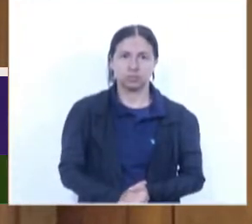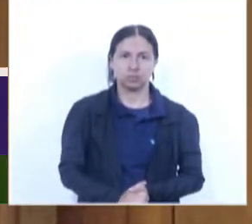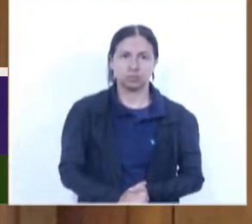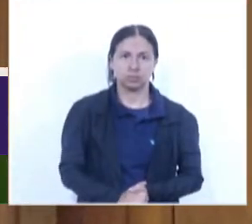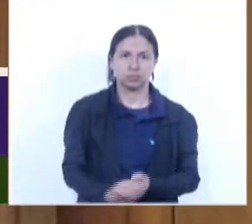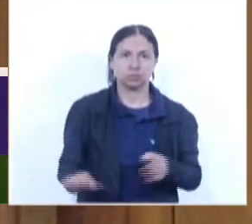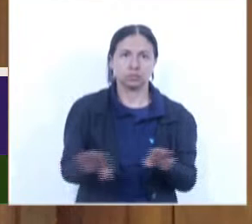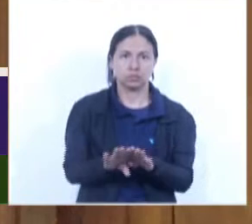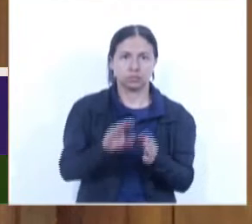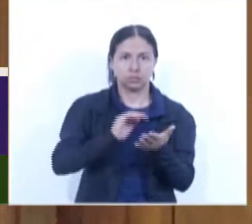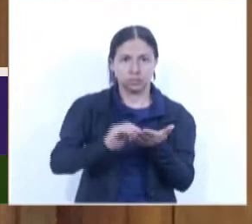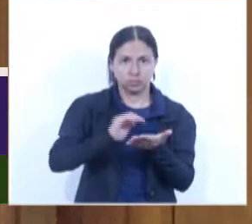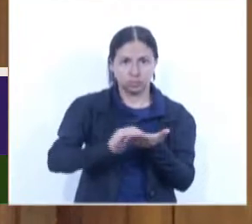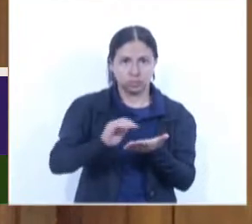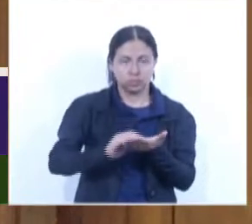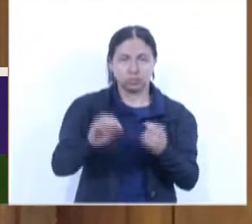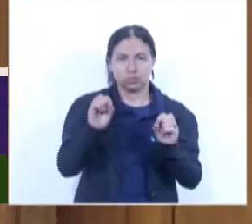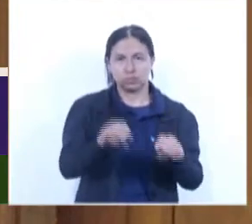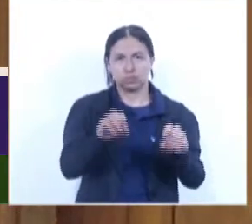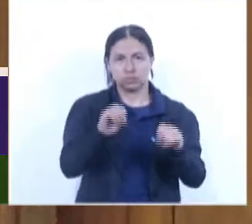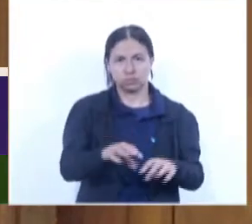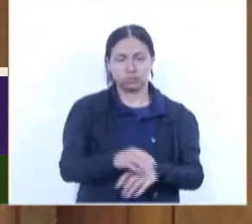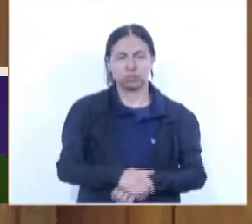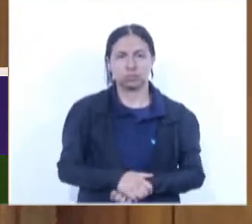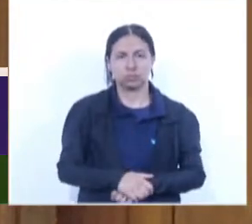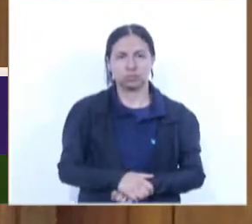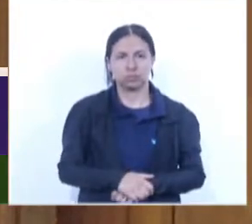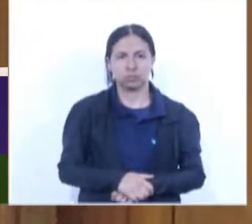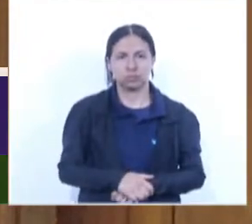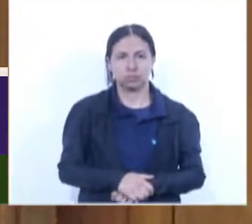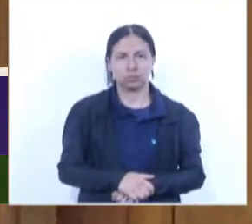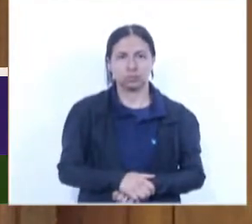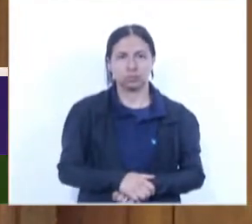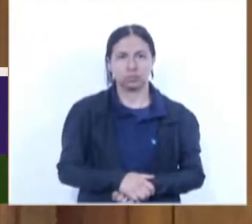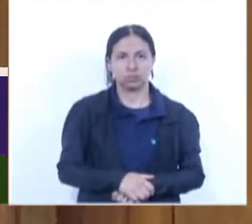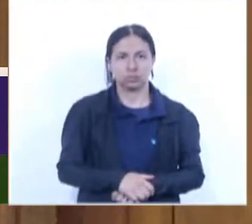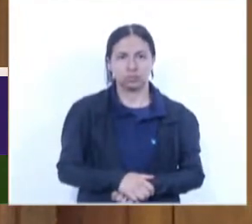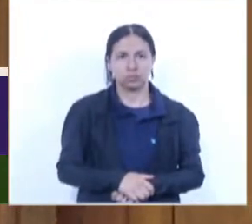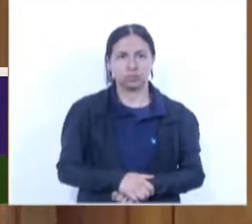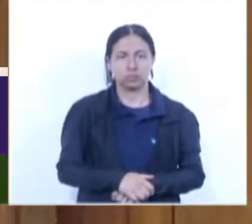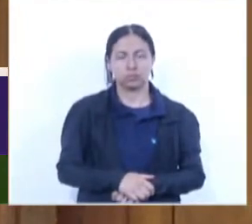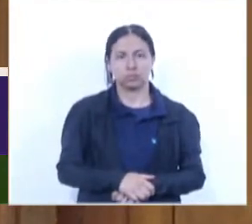Municipal de Educação para retirar pedido